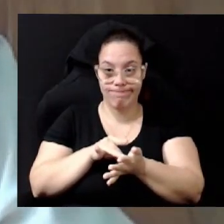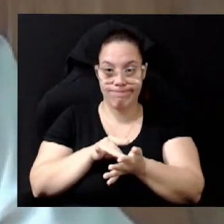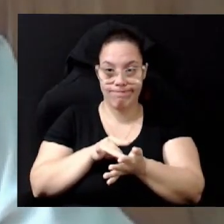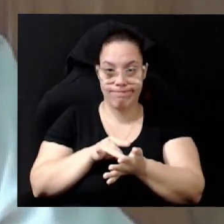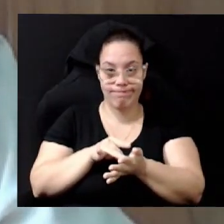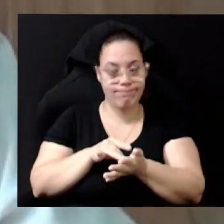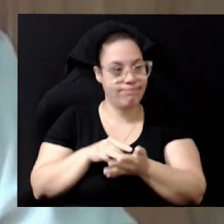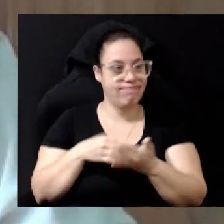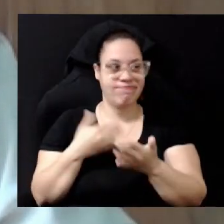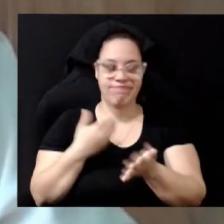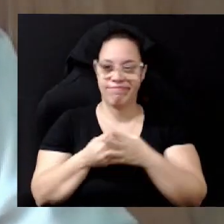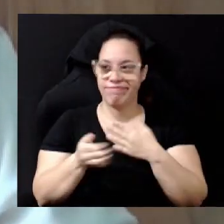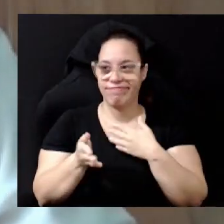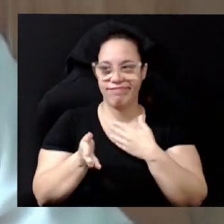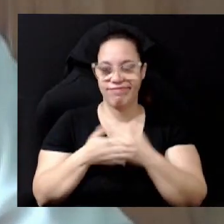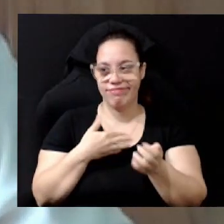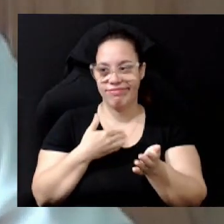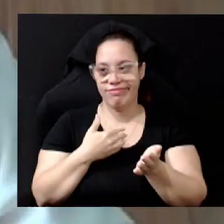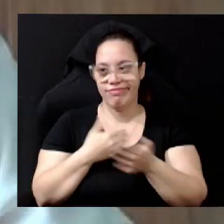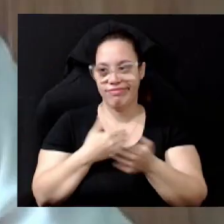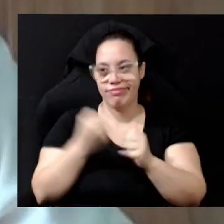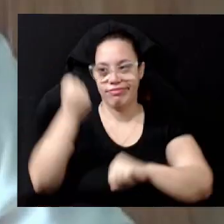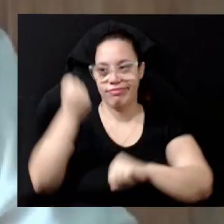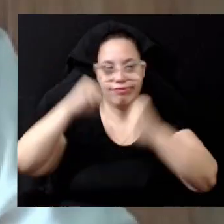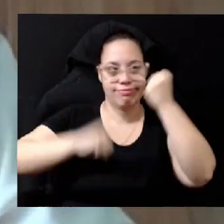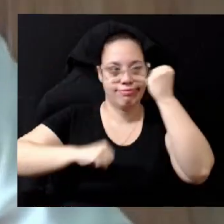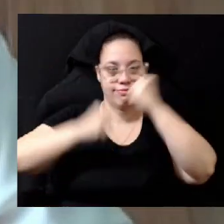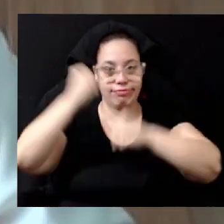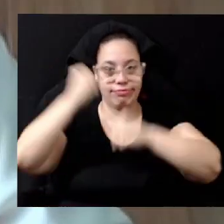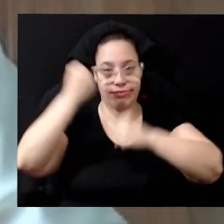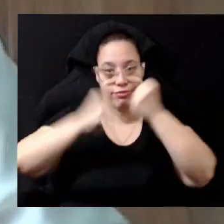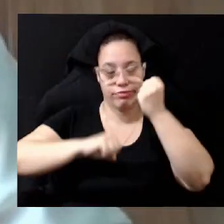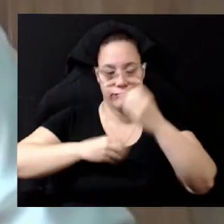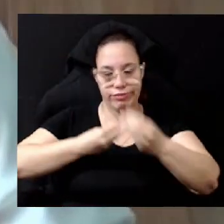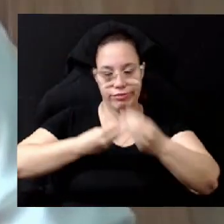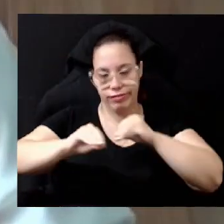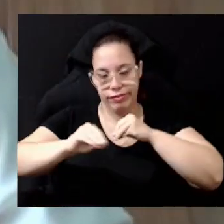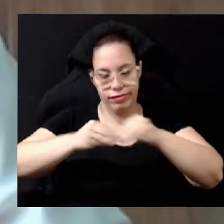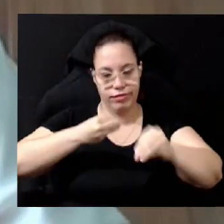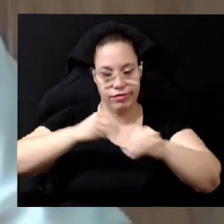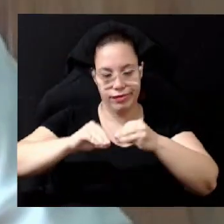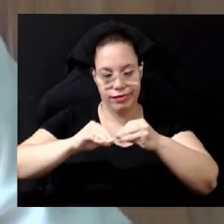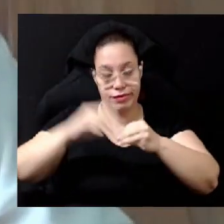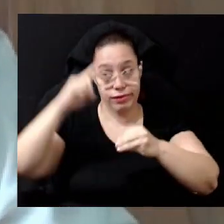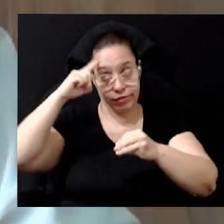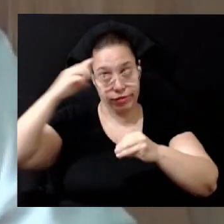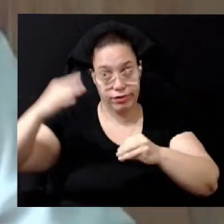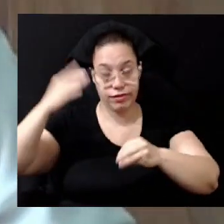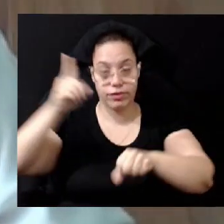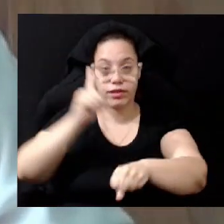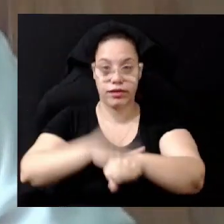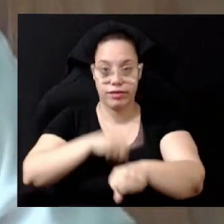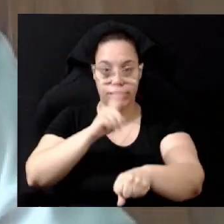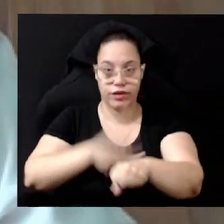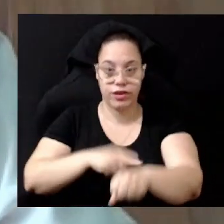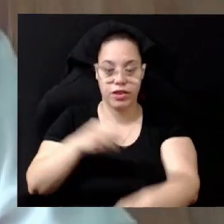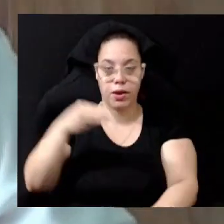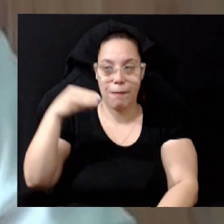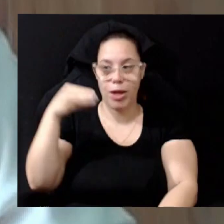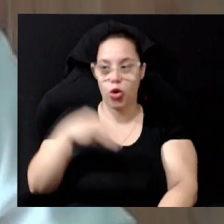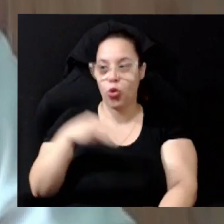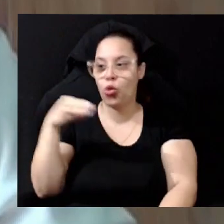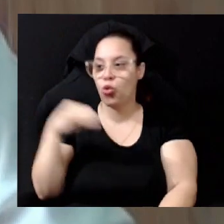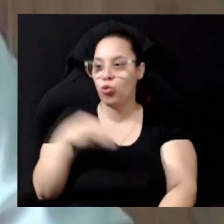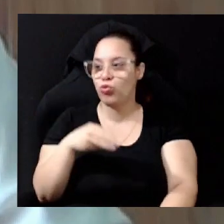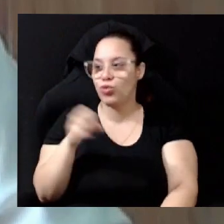assim, seria irrelevante perto do quanto a indústria produz de plástico, não a cada dia, não a cada hora,